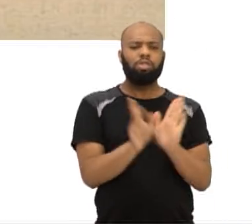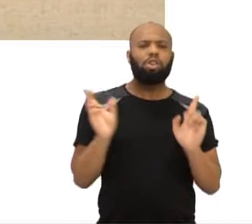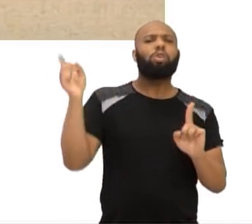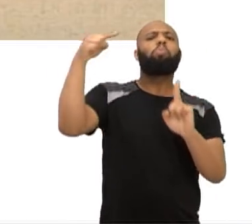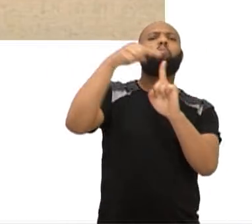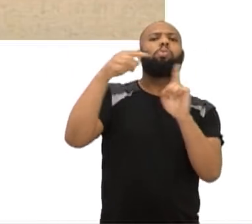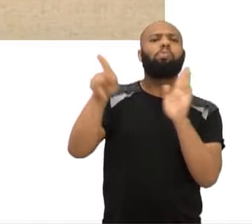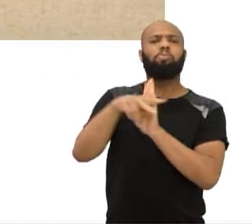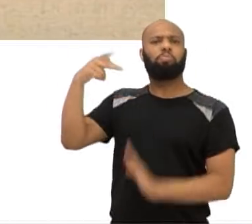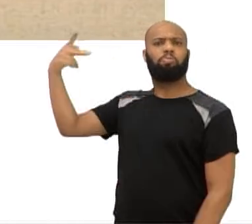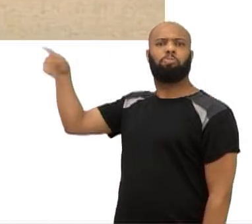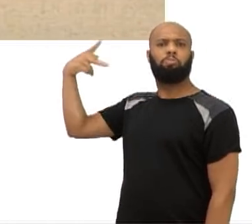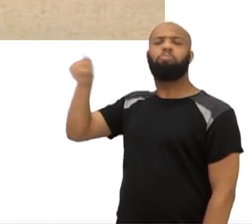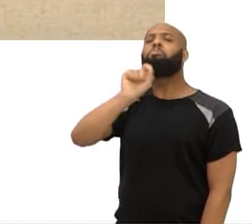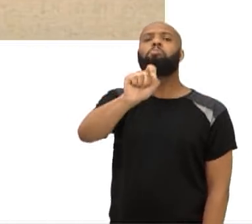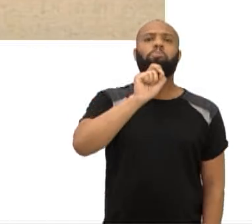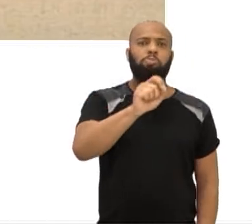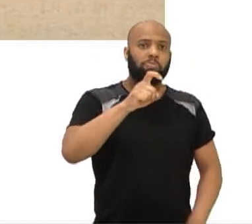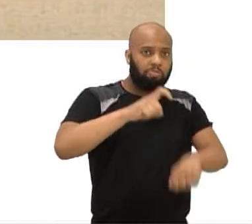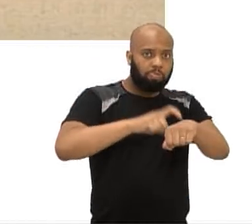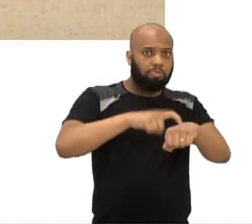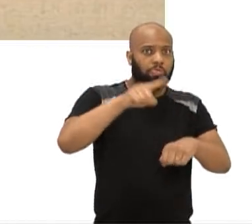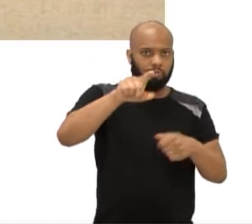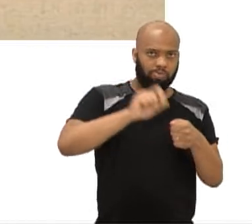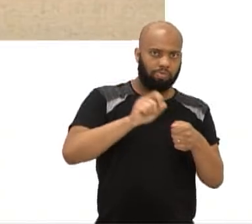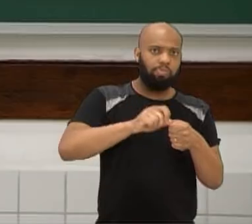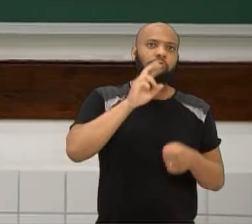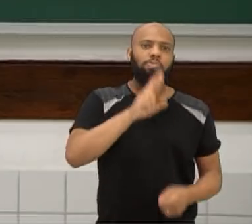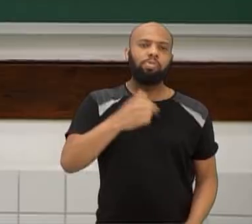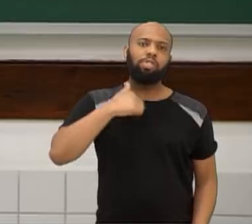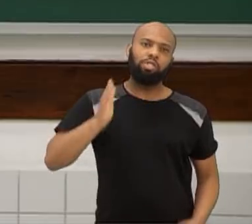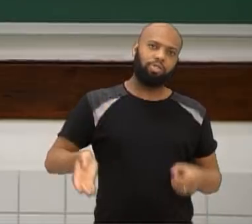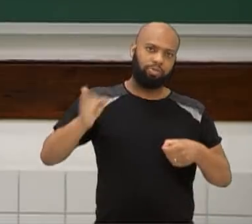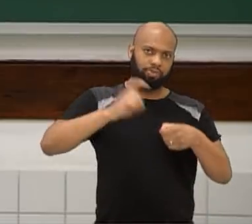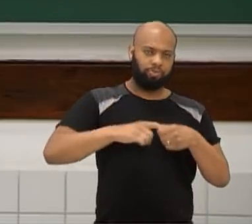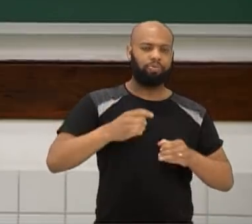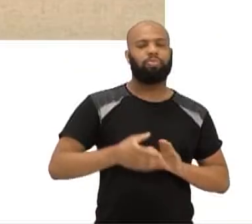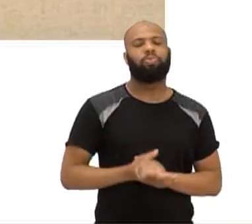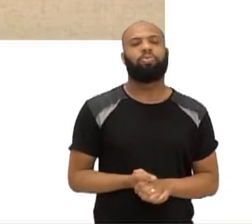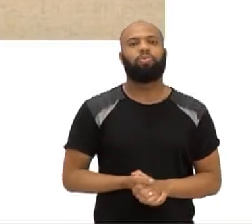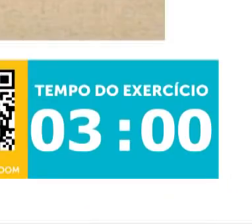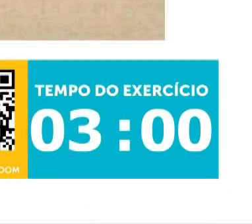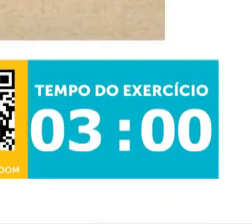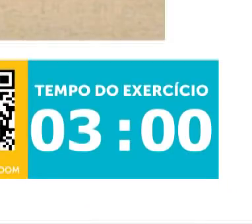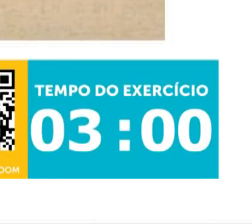intenção desse recurso? Vou dar um tempo para você responder aí no seu caderno e eu já volto.